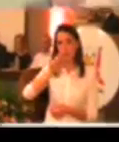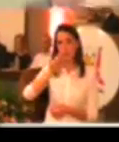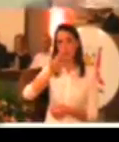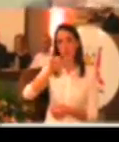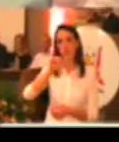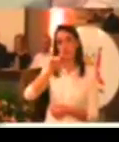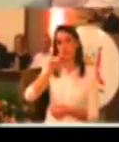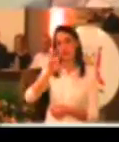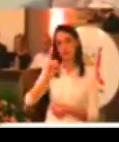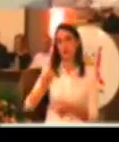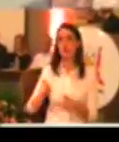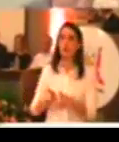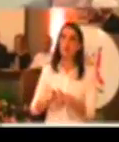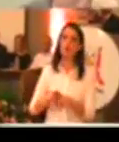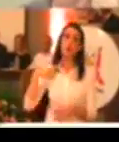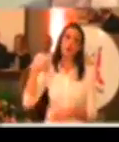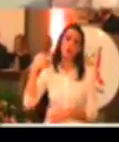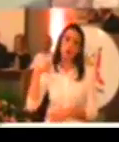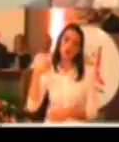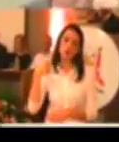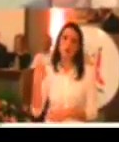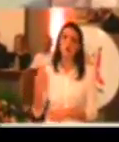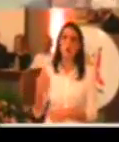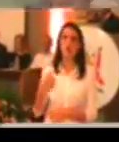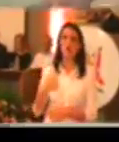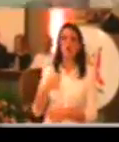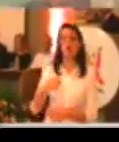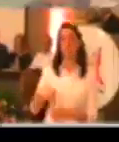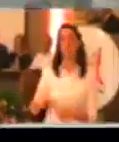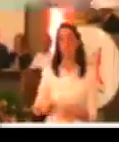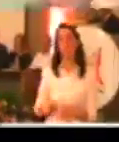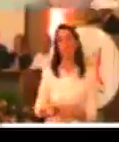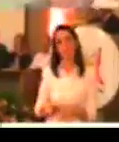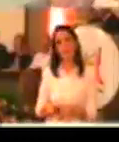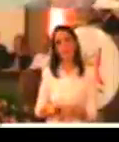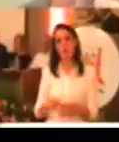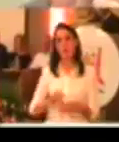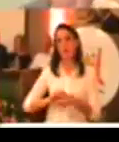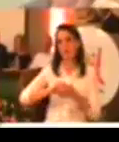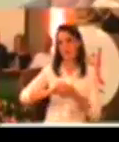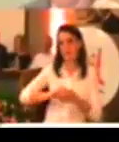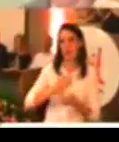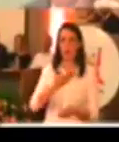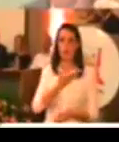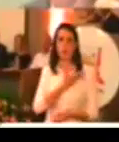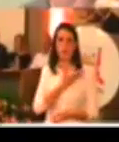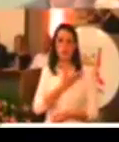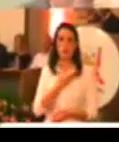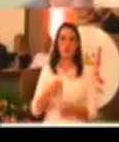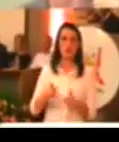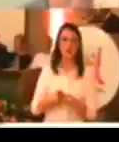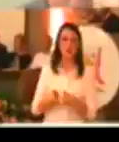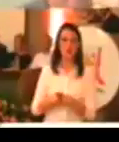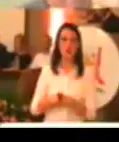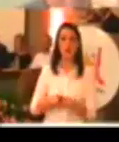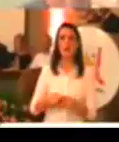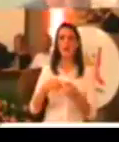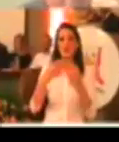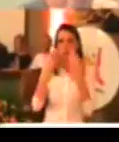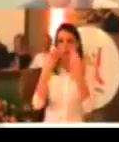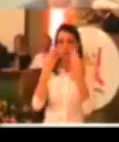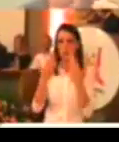Saúdo o deputado estadual José Ney Ascari, querido amigo que também